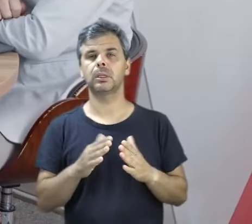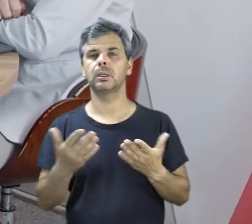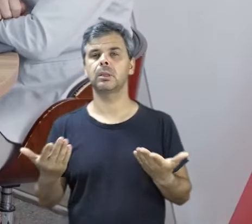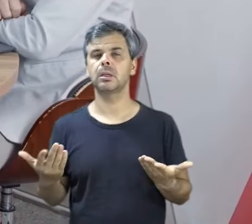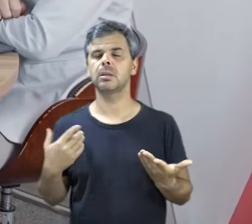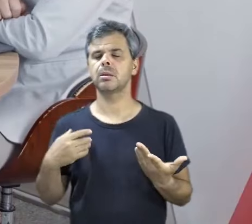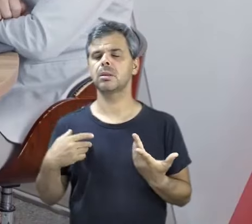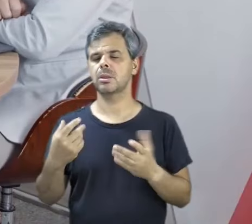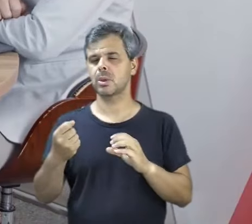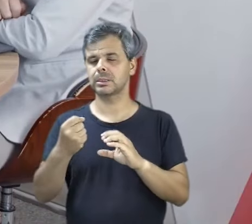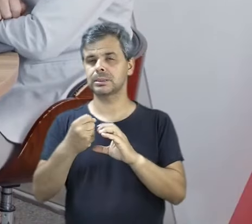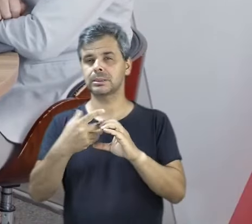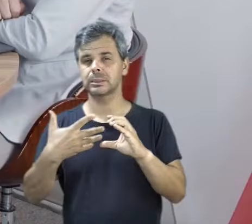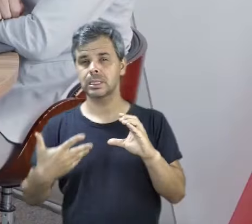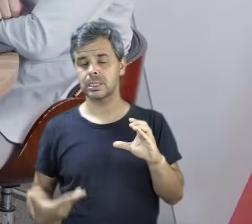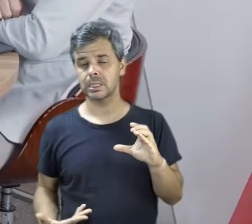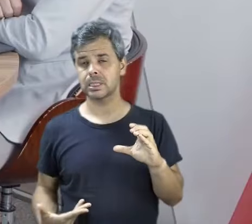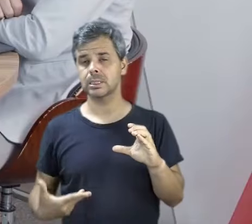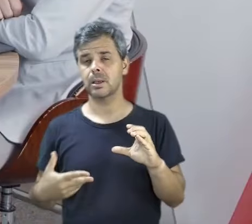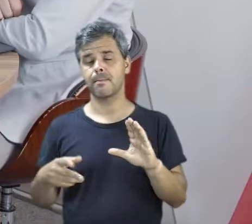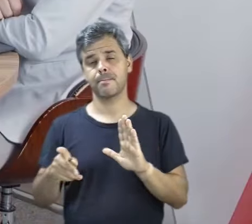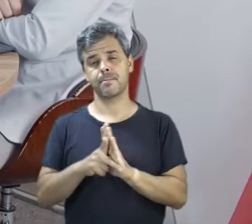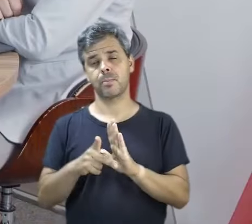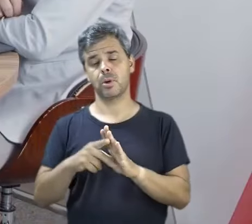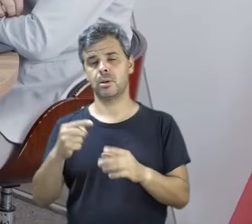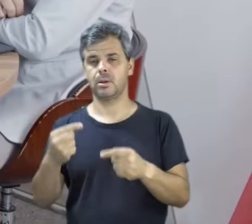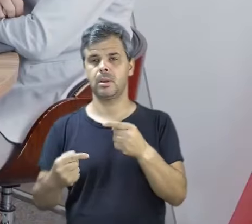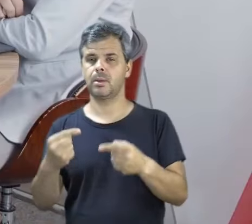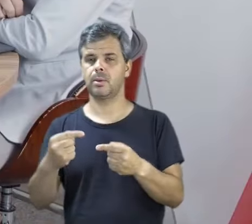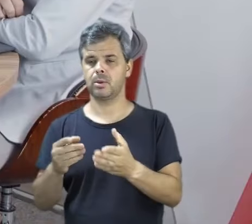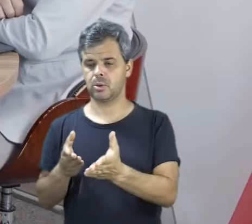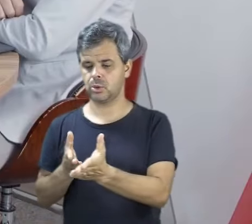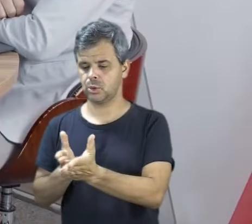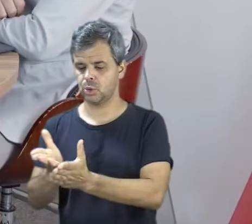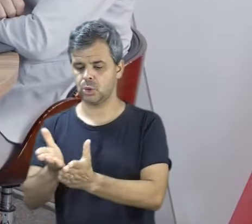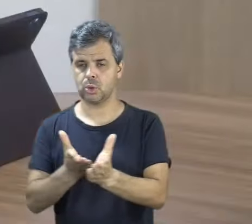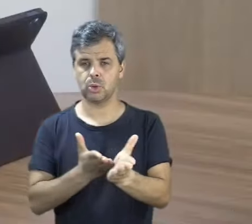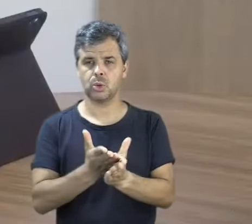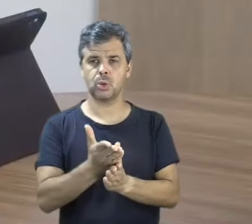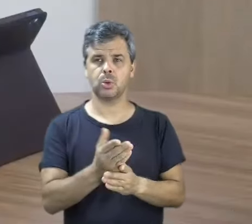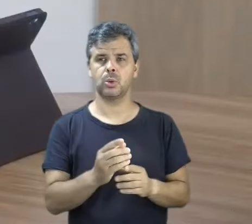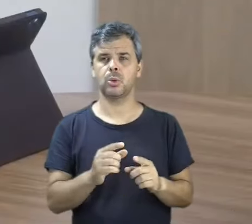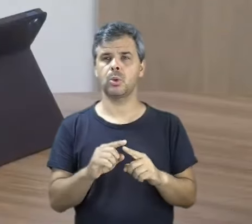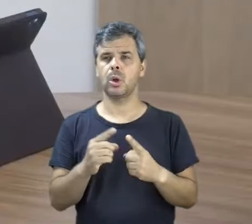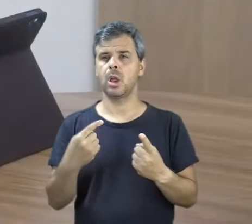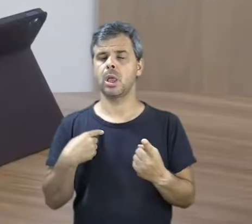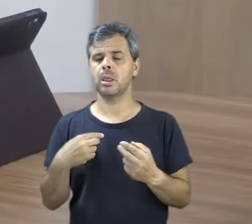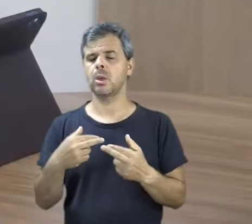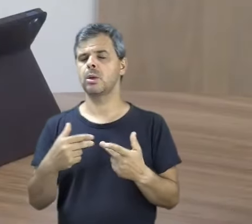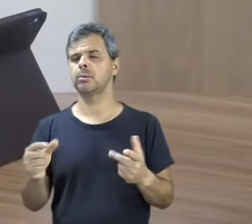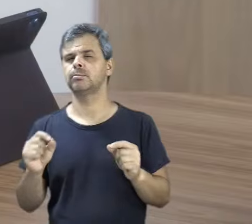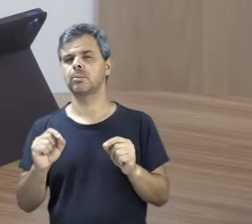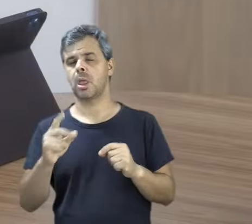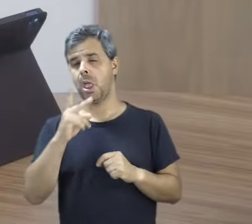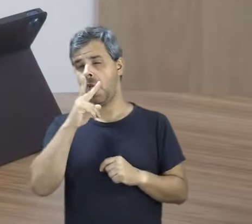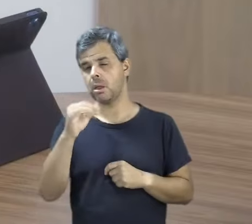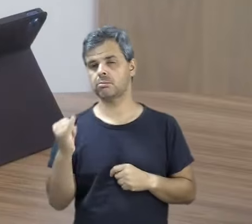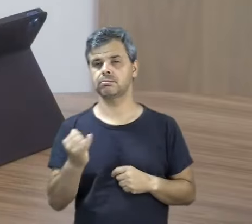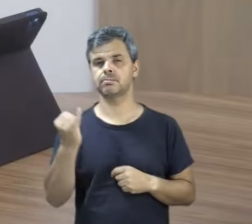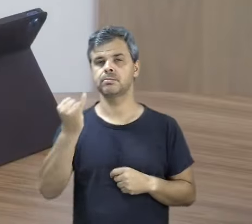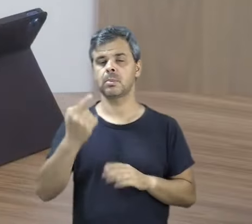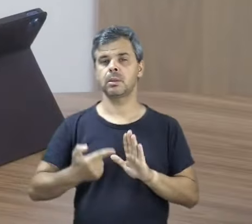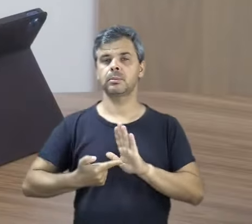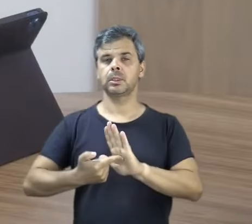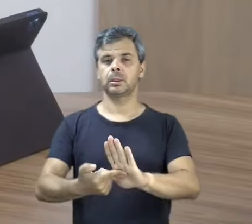suas especificidades, que foram debatidos nos eixos. Tem uma coisa assim, que eu acho que é importante